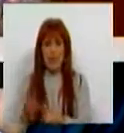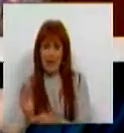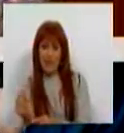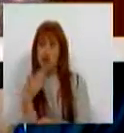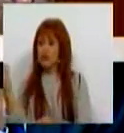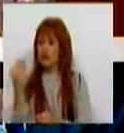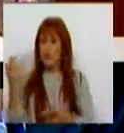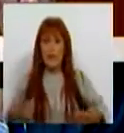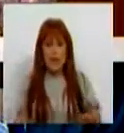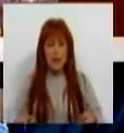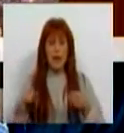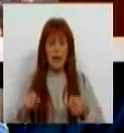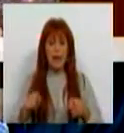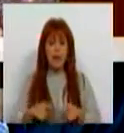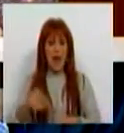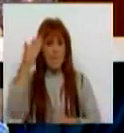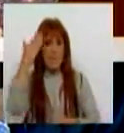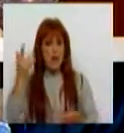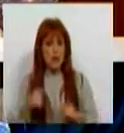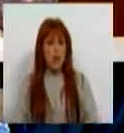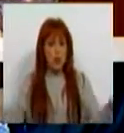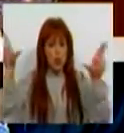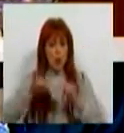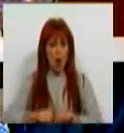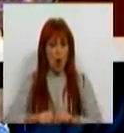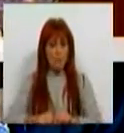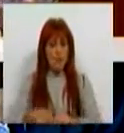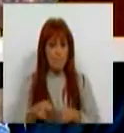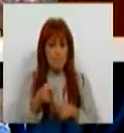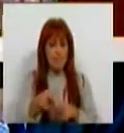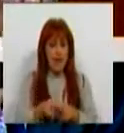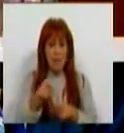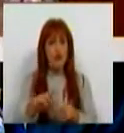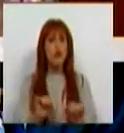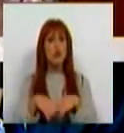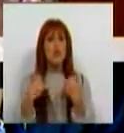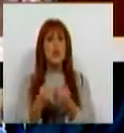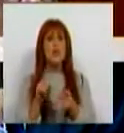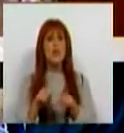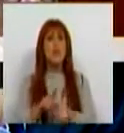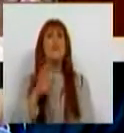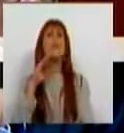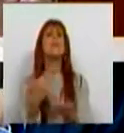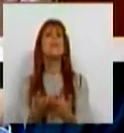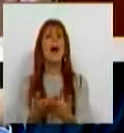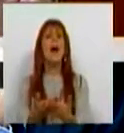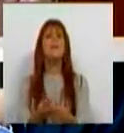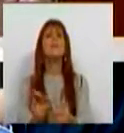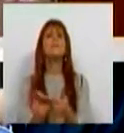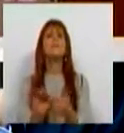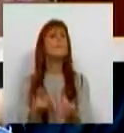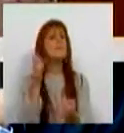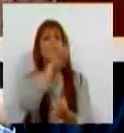e juvenil e a previsão de uma nova prestação social dirigida